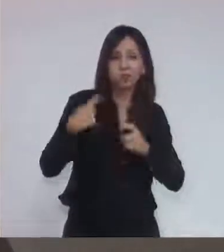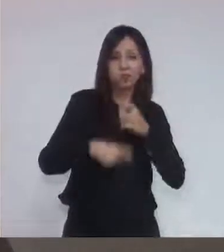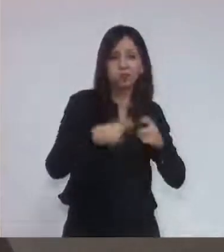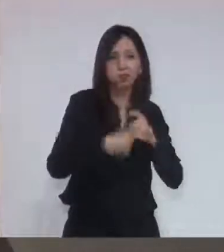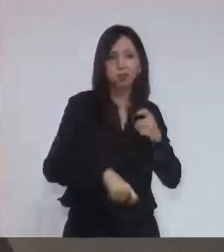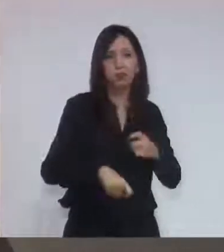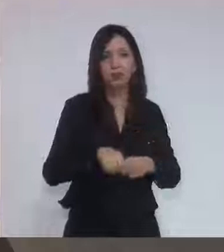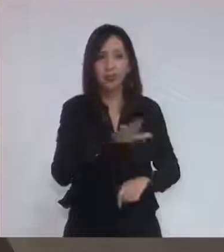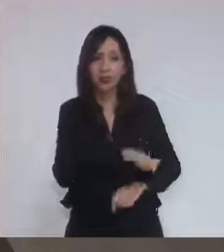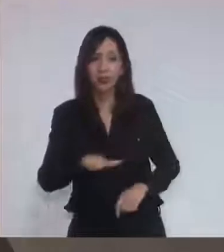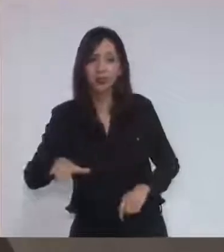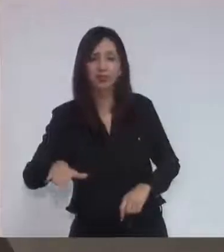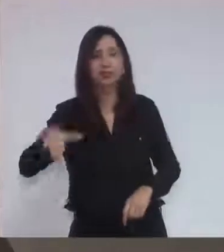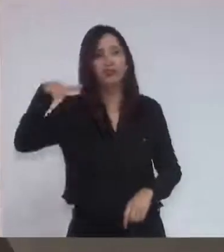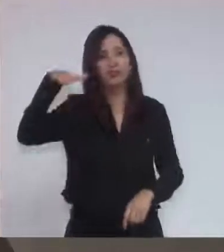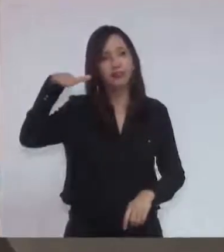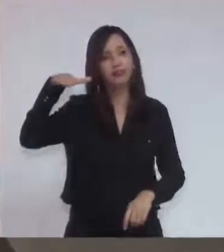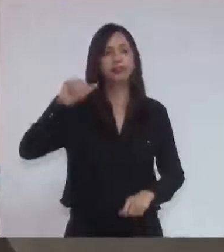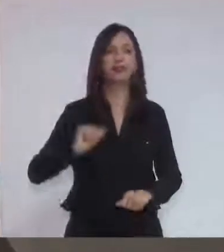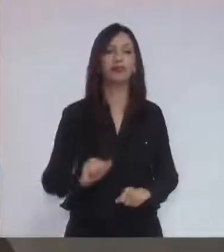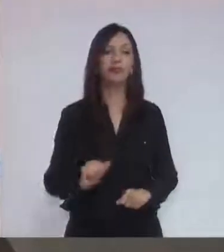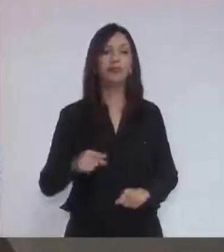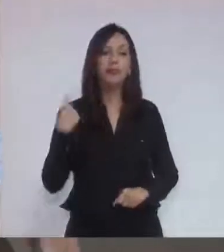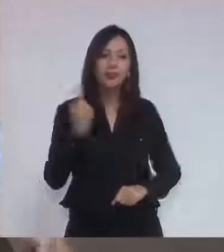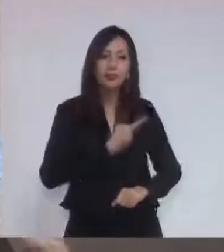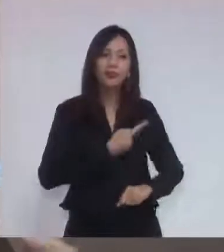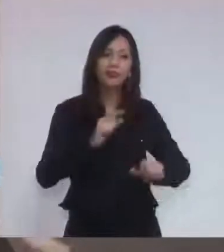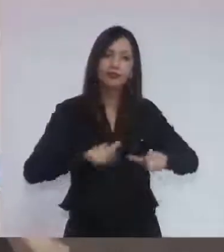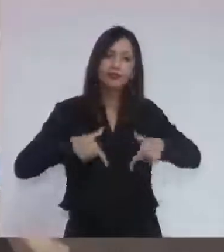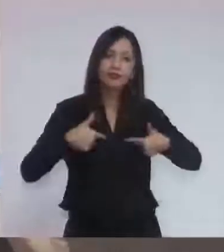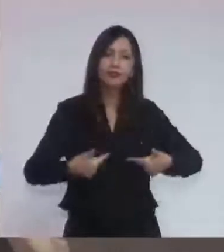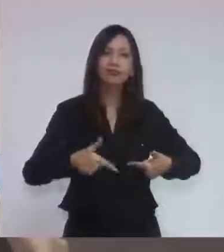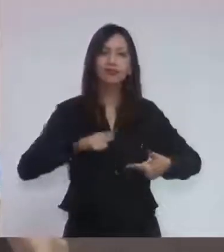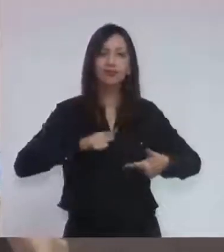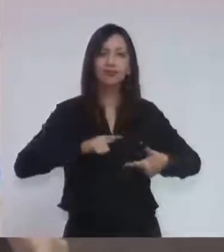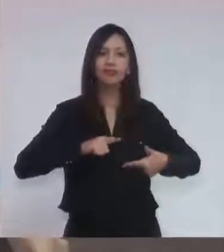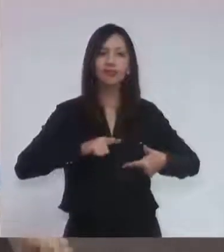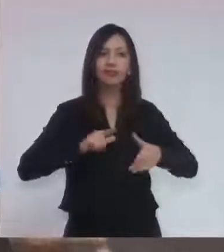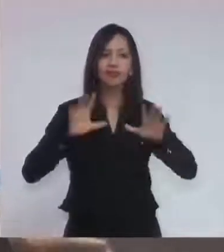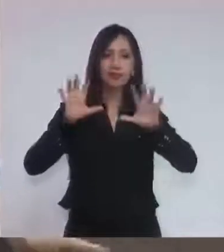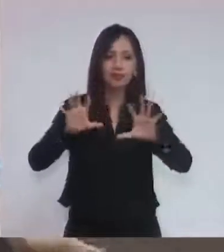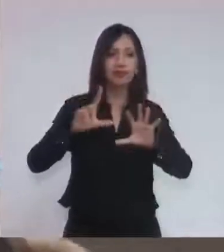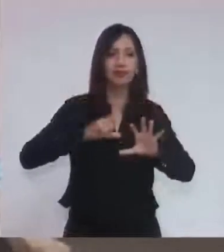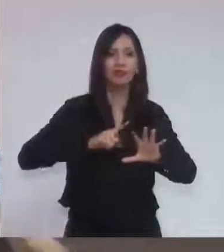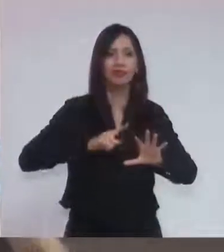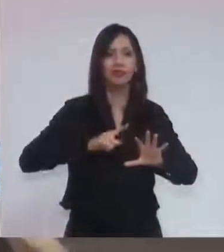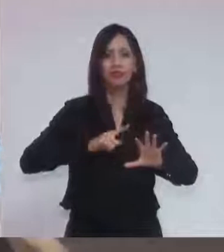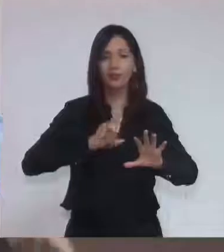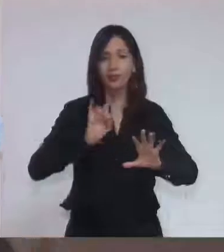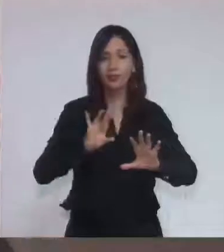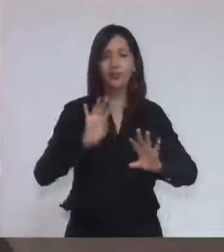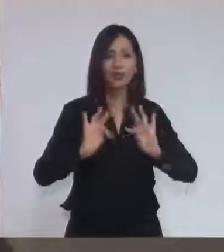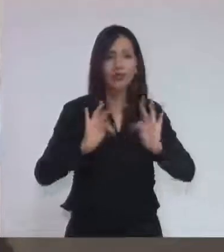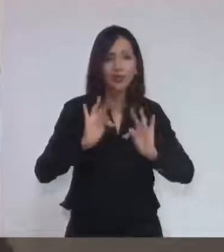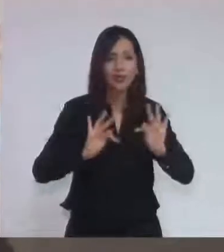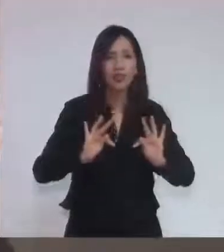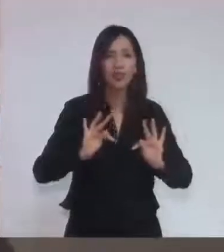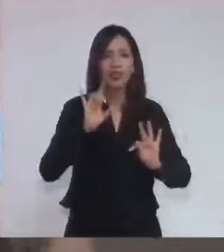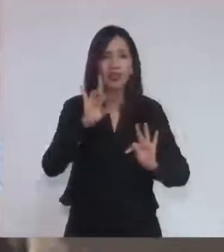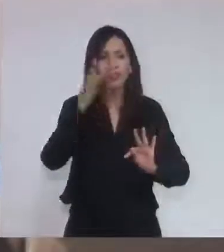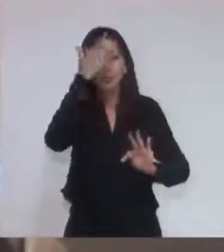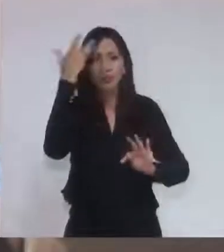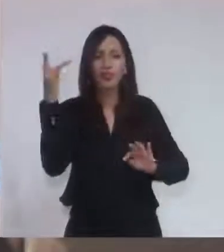Crianças e Adolescentes. Então, cada vez mais a gente precisa da técnica, não é? Nada mais justo do que os